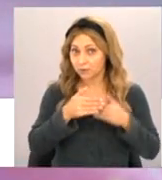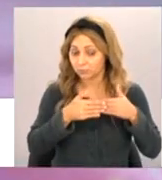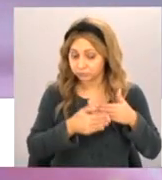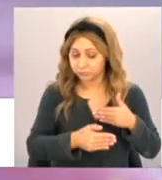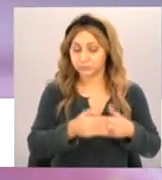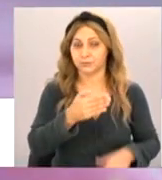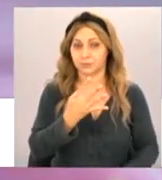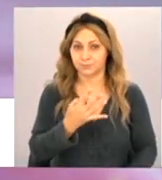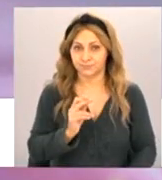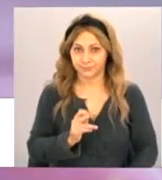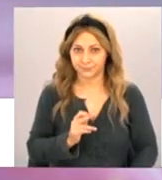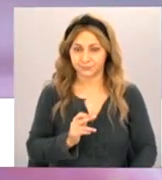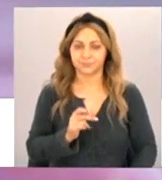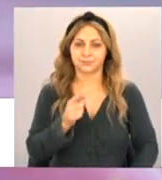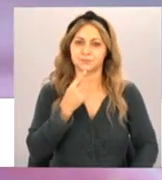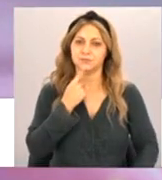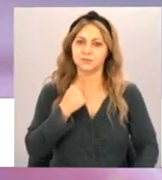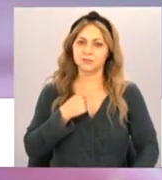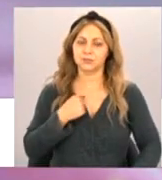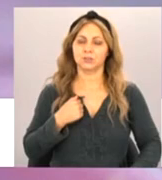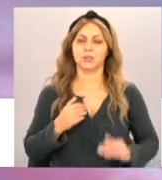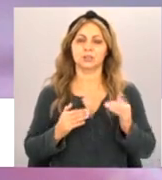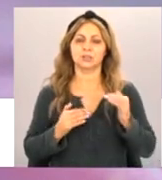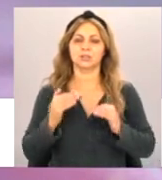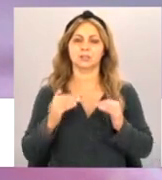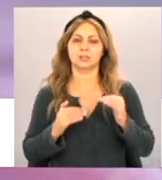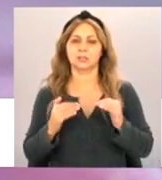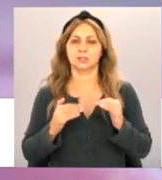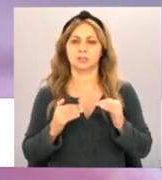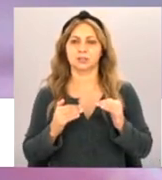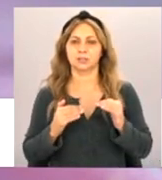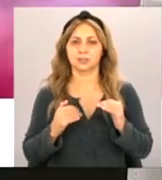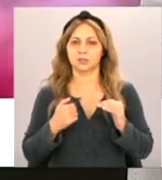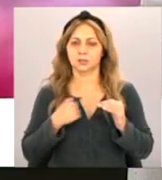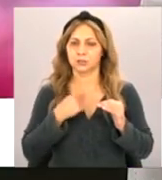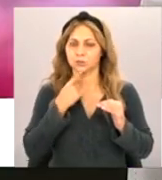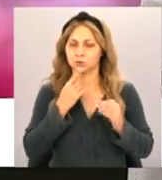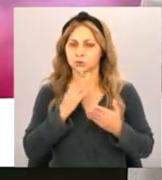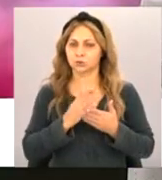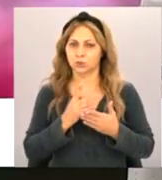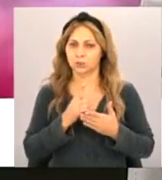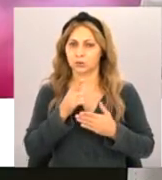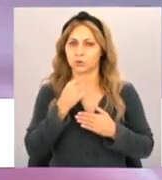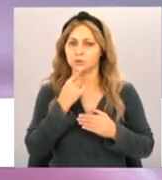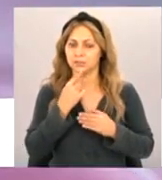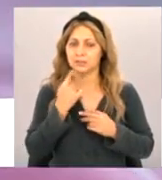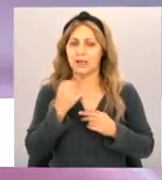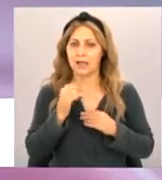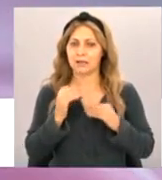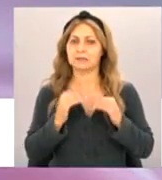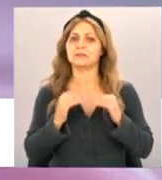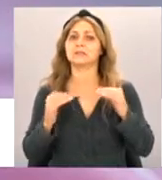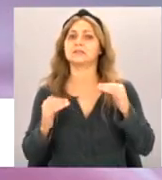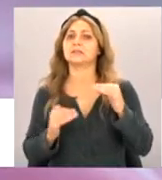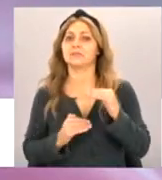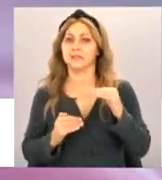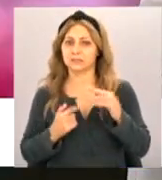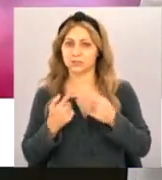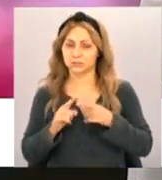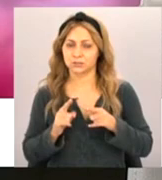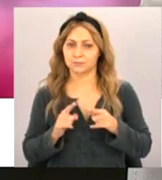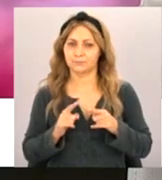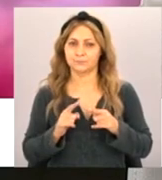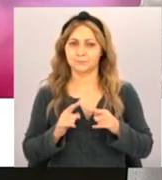esperava do pertence a lista era um dos poucos dias as compensações por esperamos por um sorriso fazer a mesma coisa